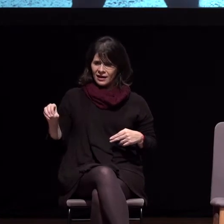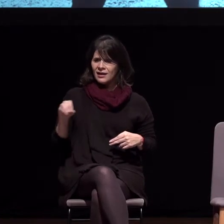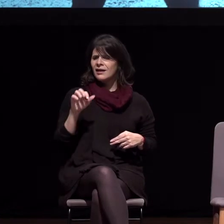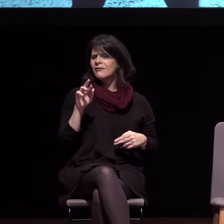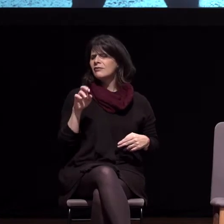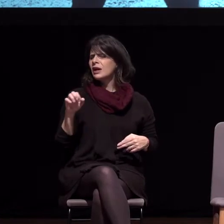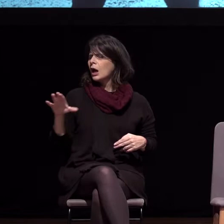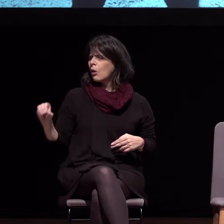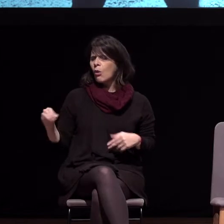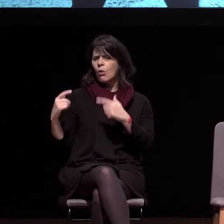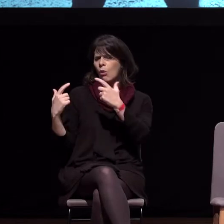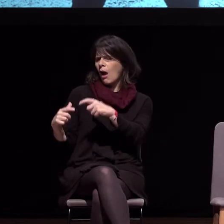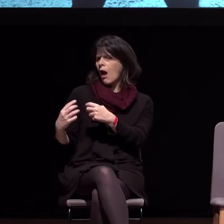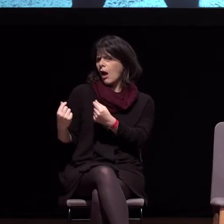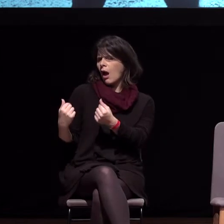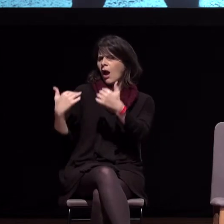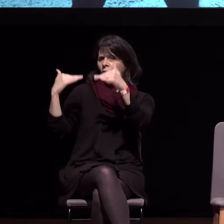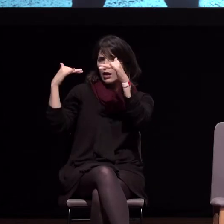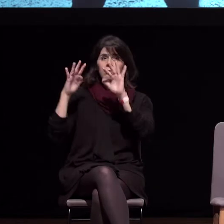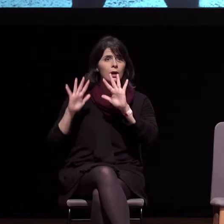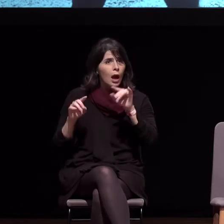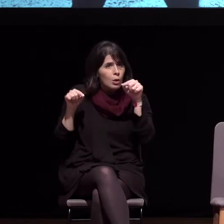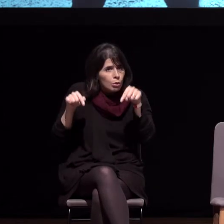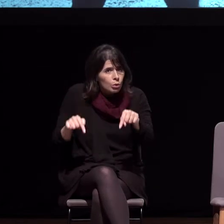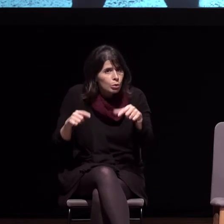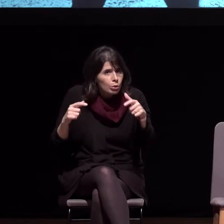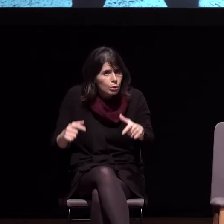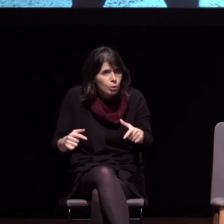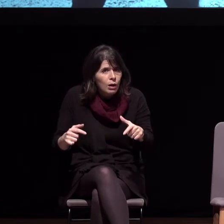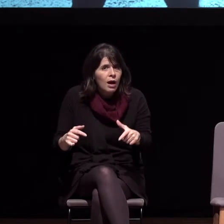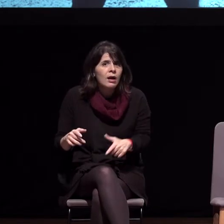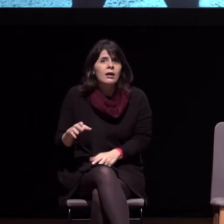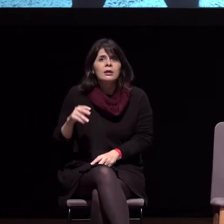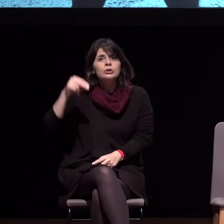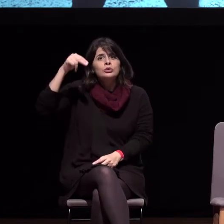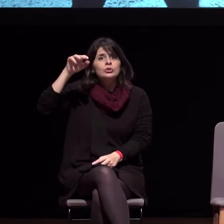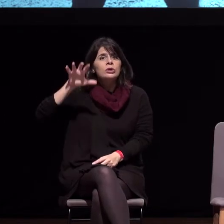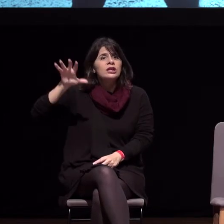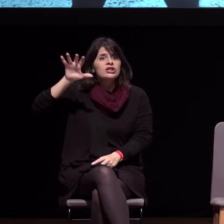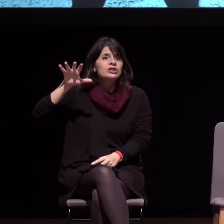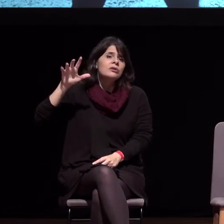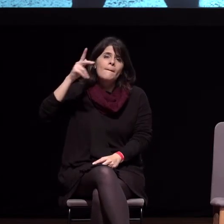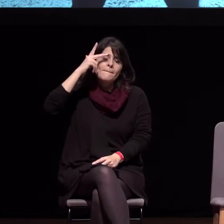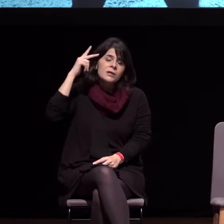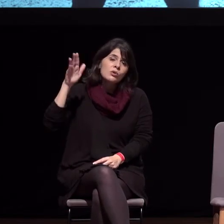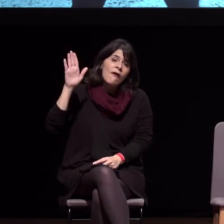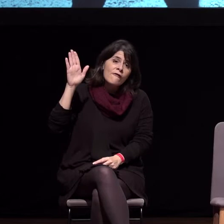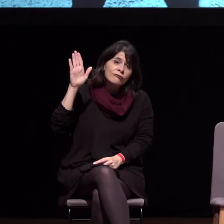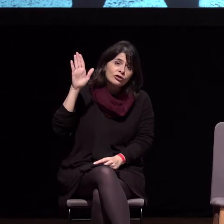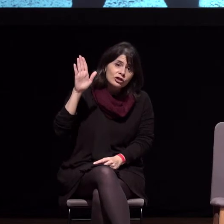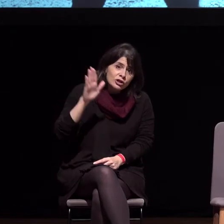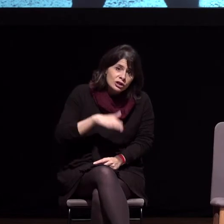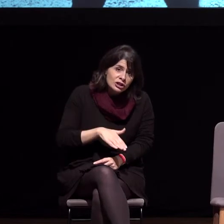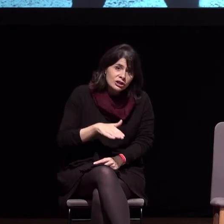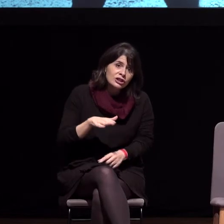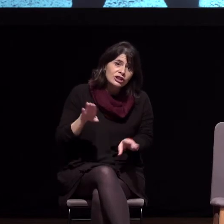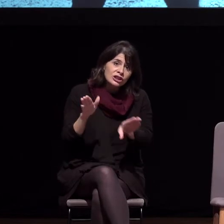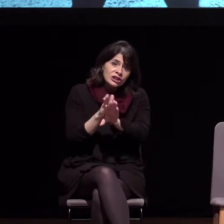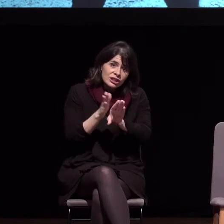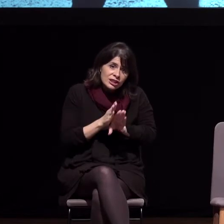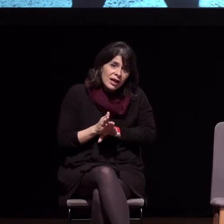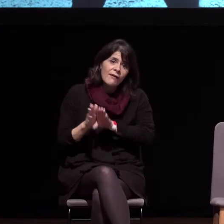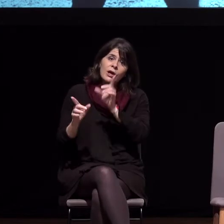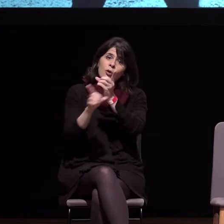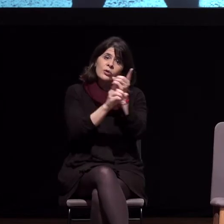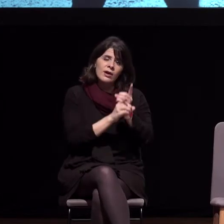momento, é o lugar em que nordestinos escreviam e recebiam cartas, chegavam caminhões ali na